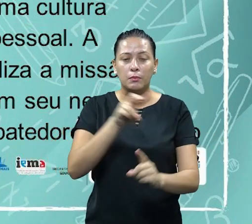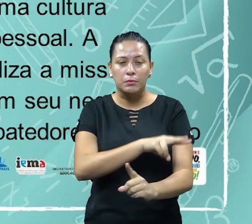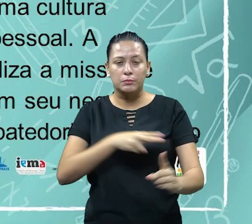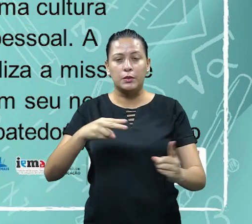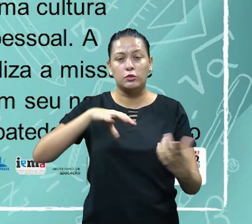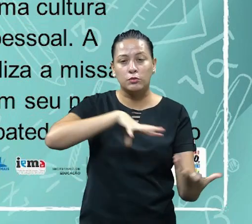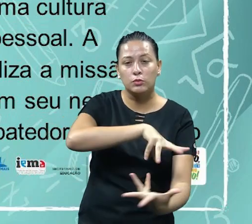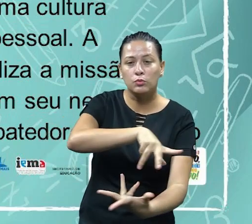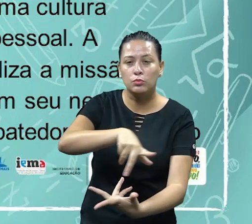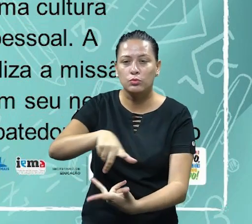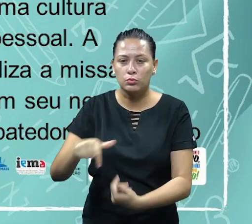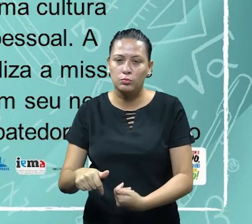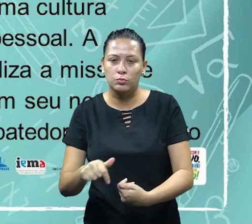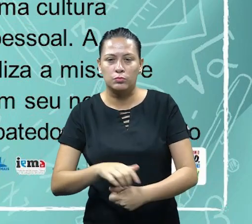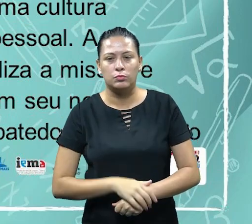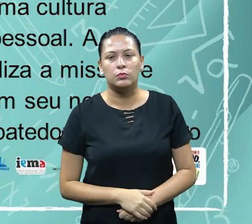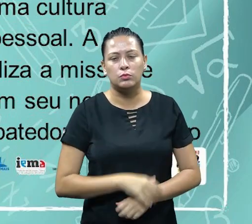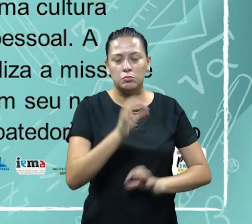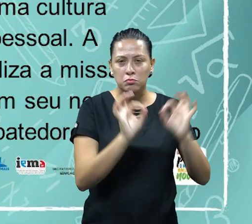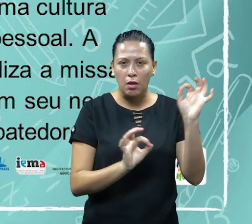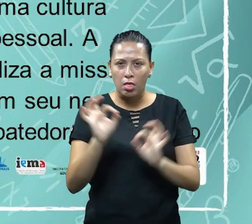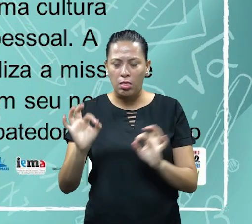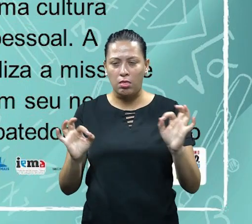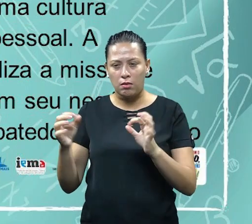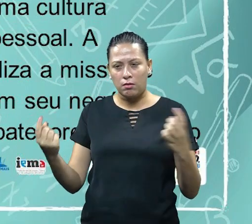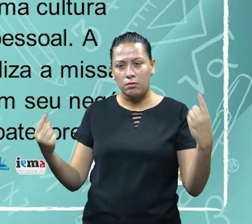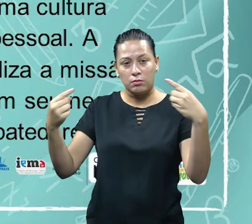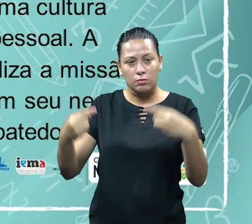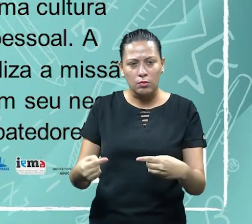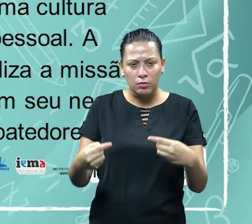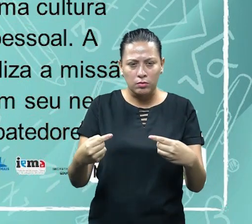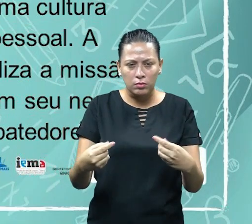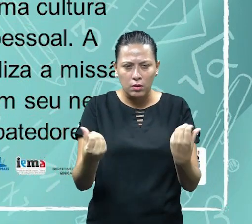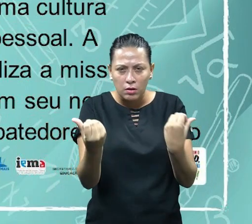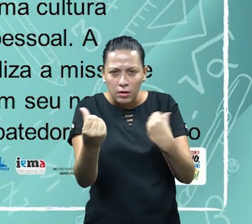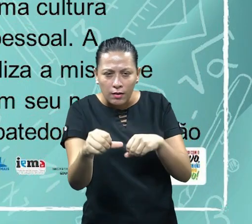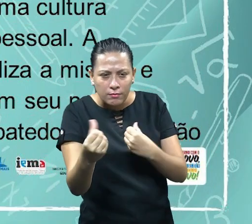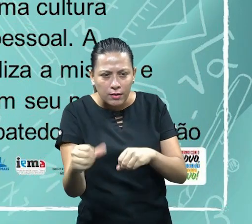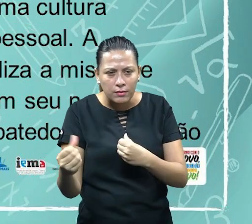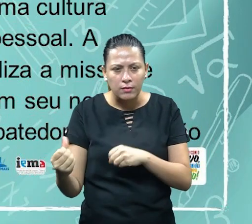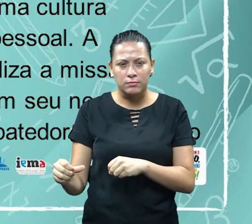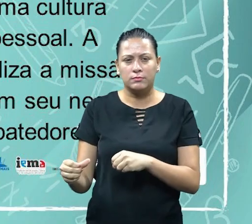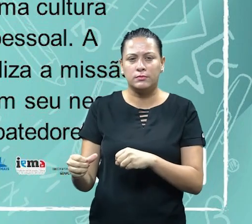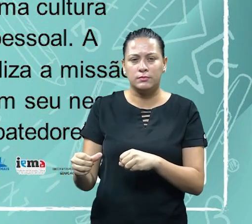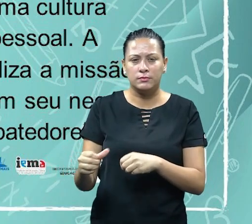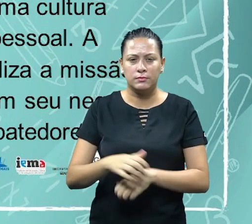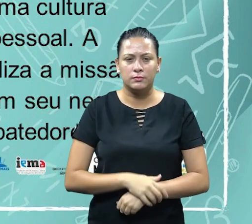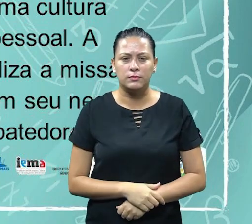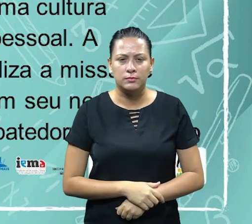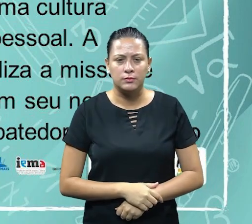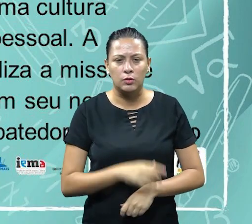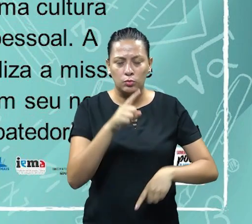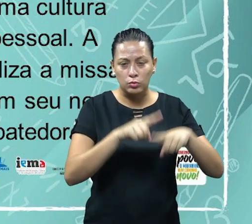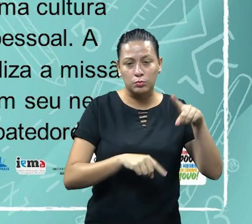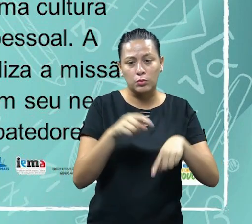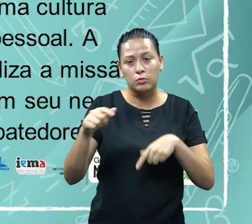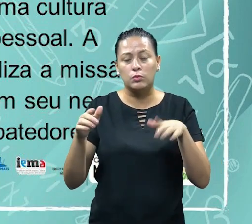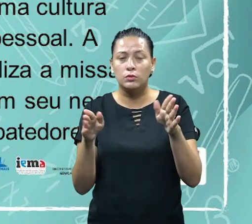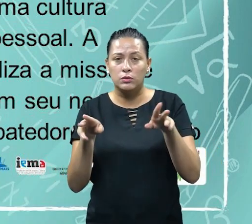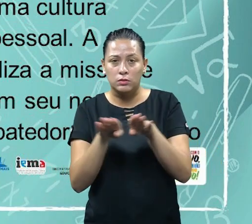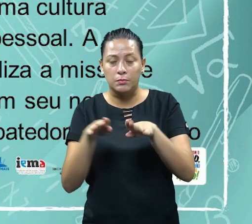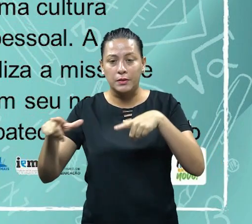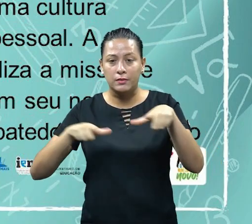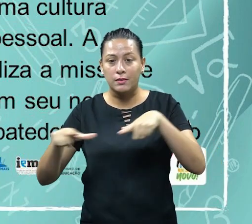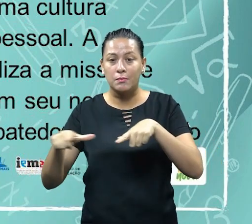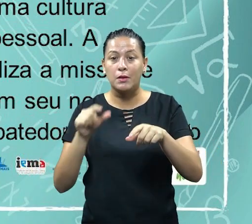para mapear a concorrência e avaliar a posição relativa dos produtos e serviços. O benchmarking. Luiz Guterres, o que é isso? Benchmark nada mais é do que